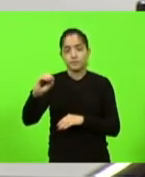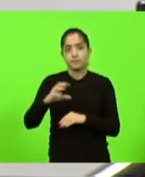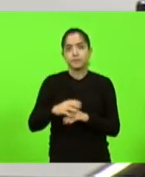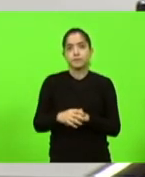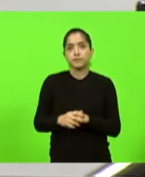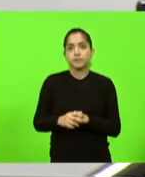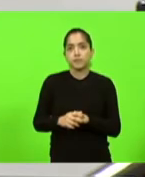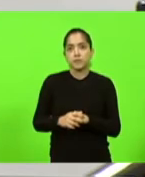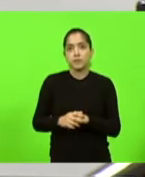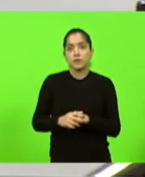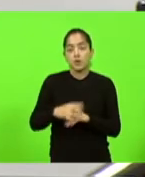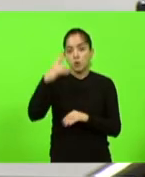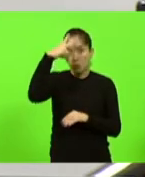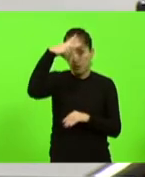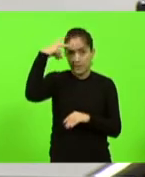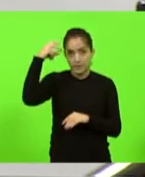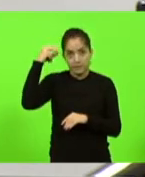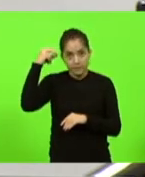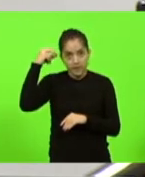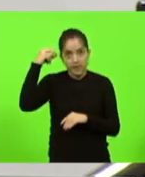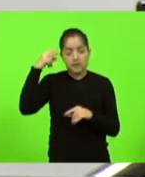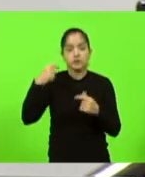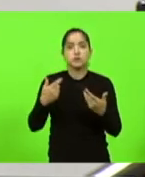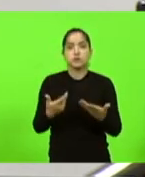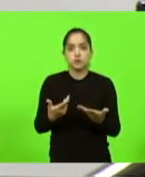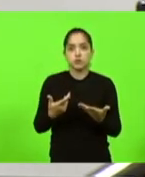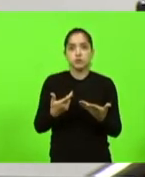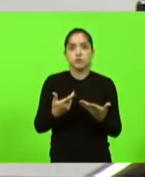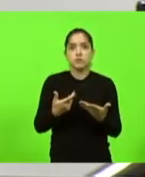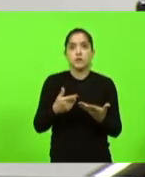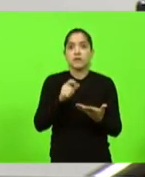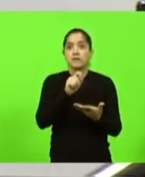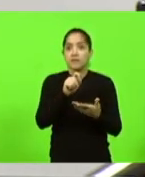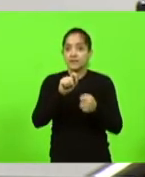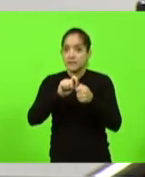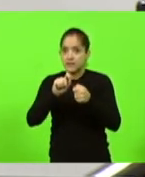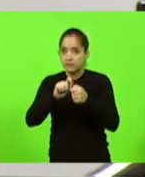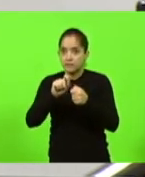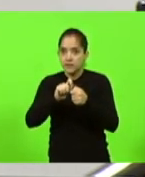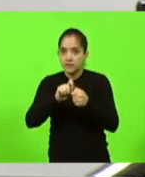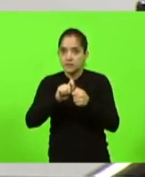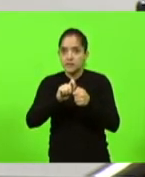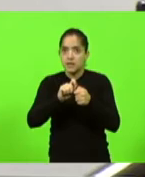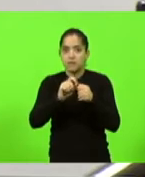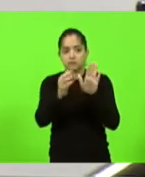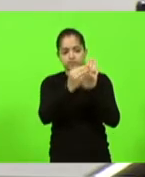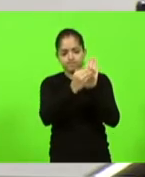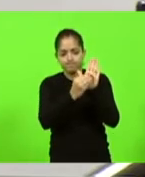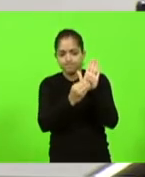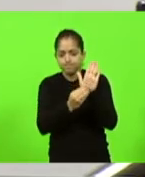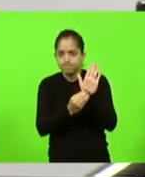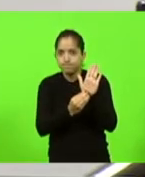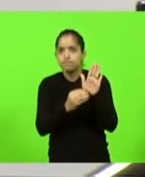o prefeito vai ter que executar a obra naquilo que estiver no plano de trabalho.